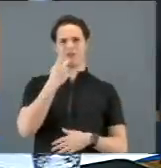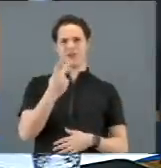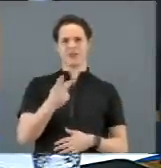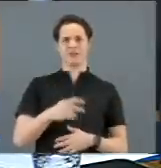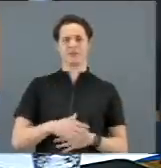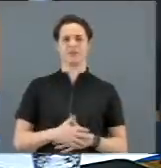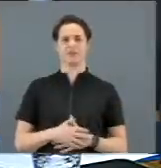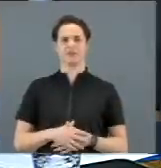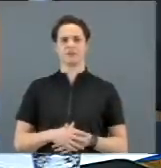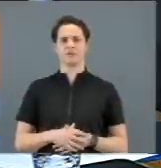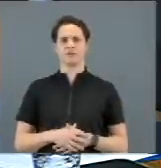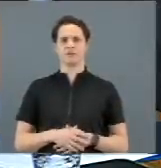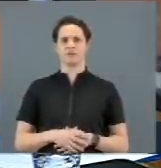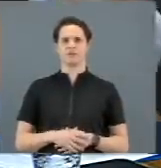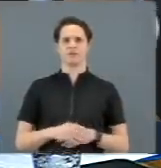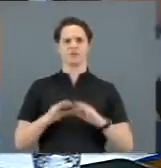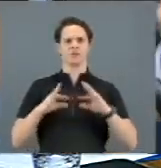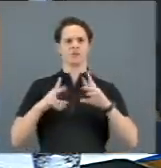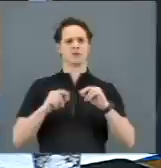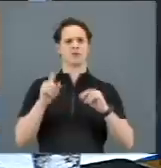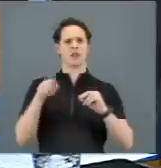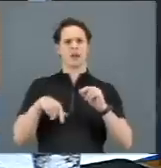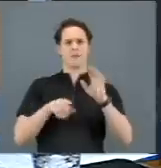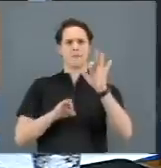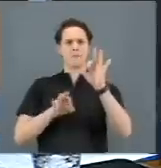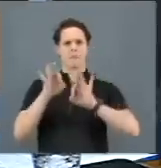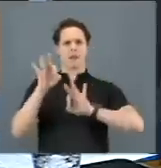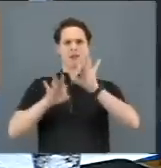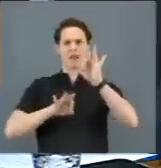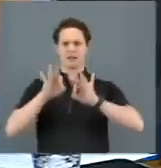que isso tudo foi um planejamento,